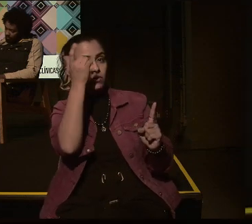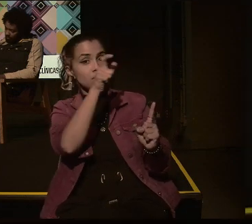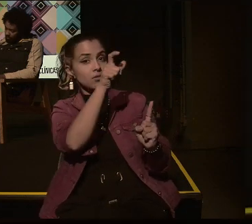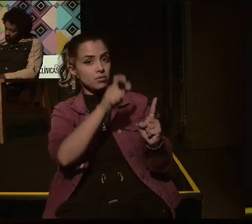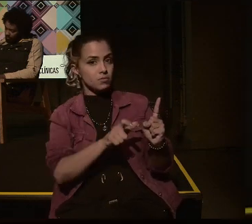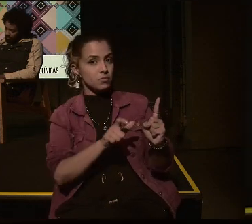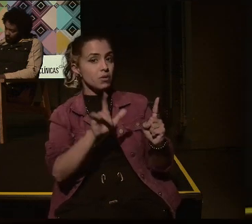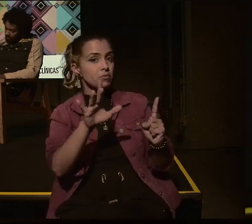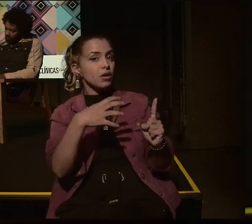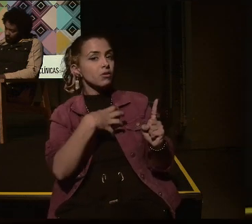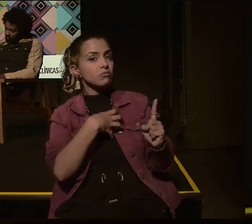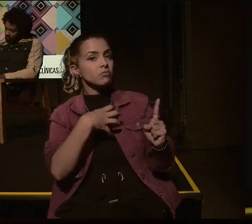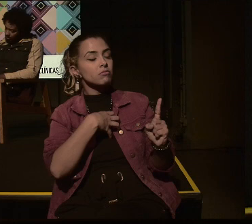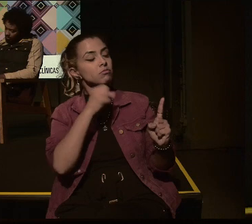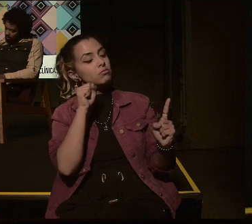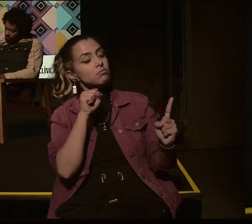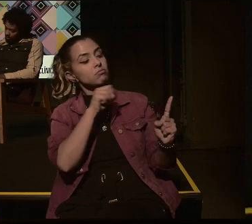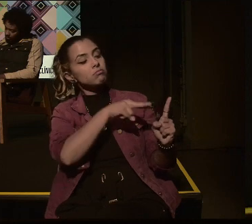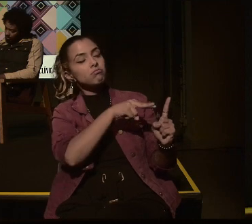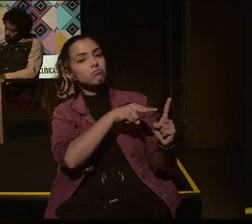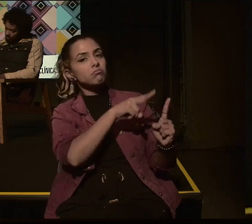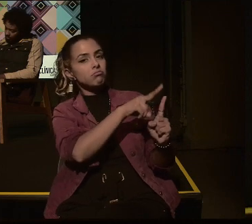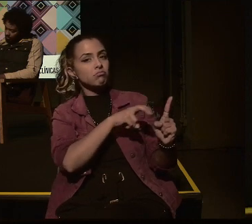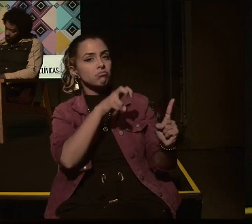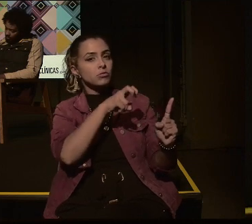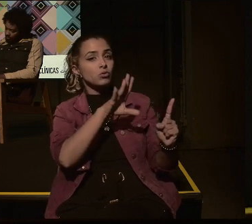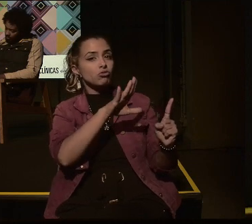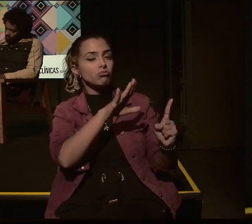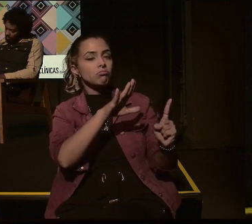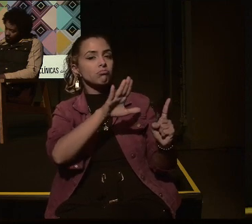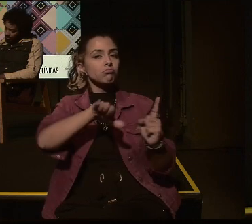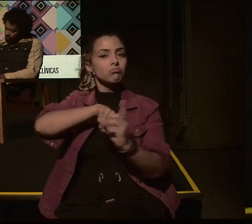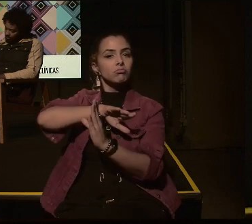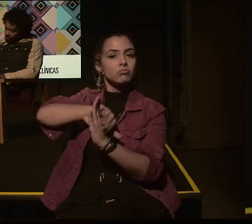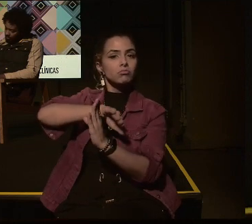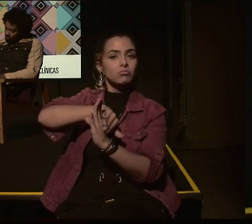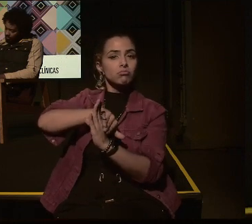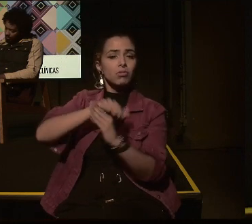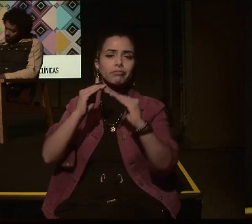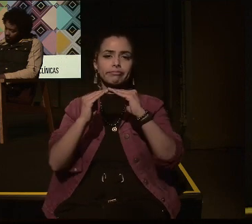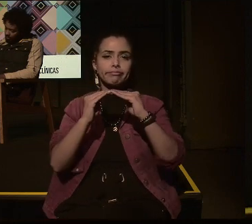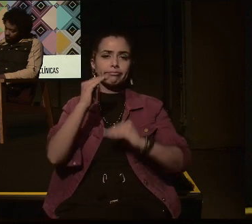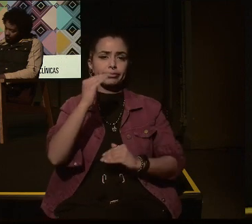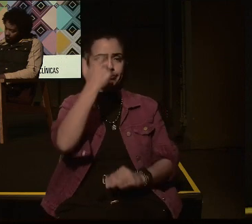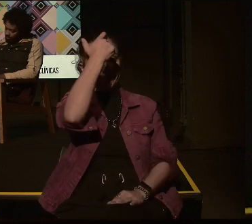de um modo que eu compreendo esse outro como inferior a mim.